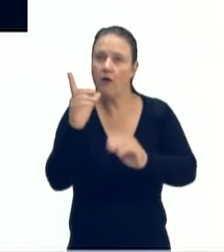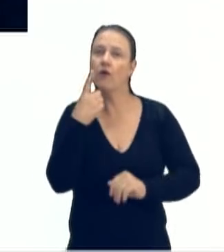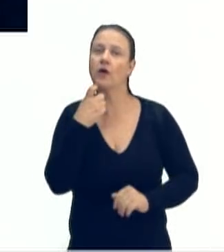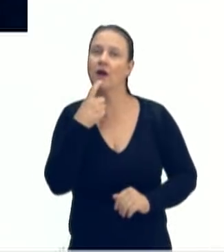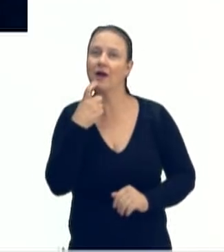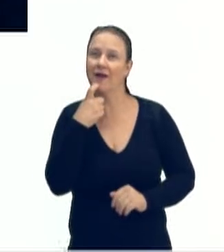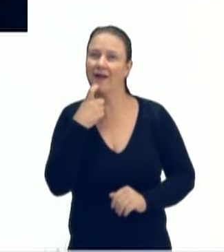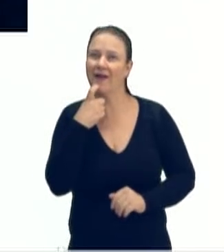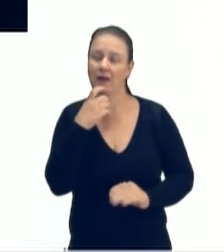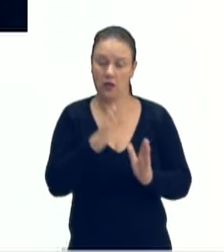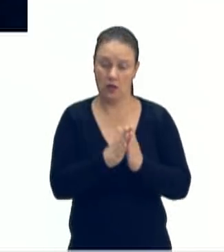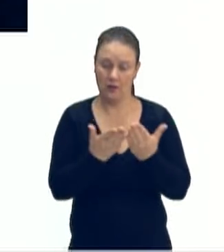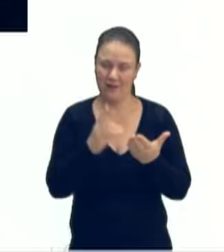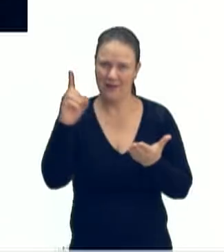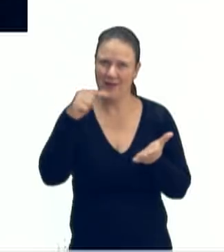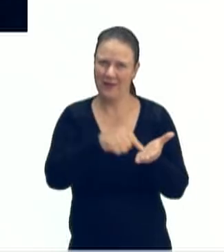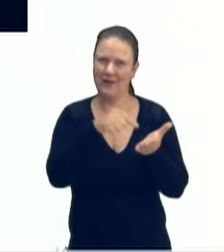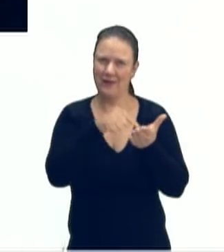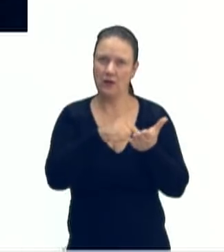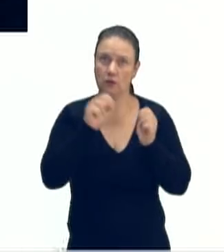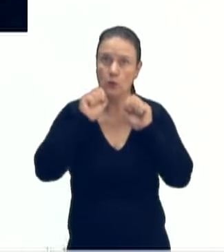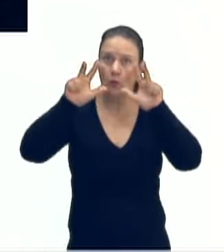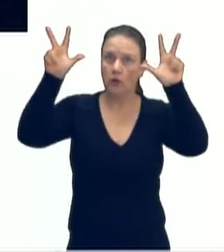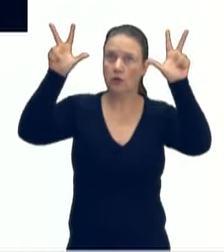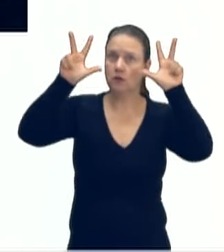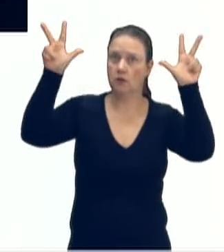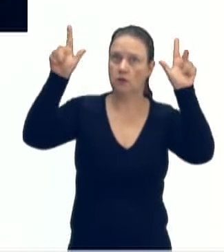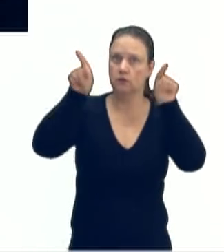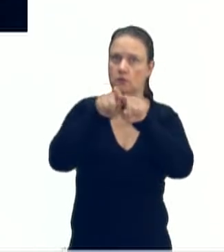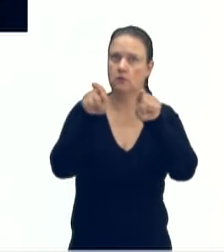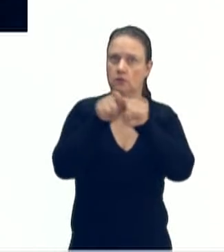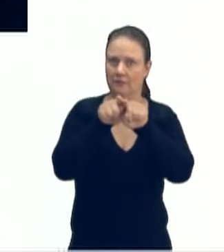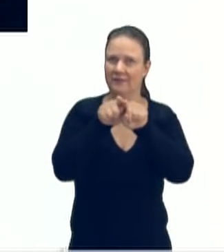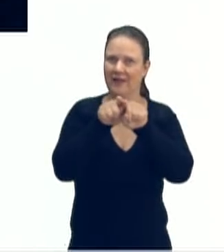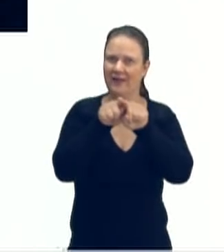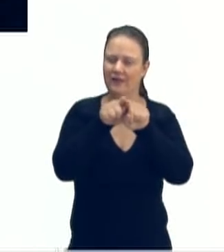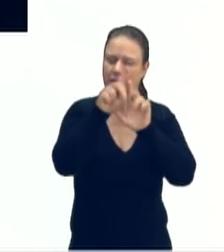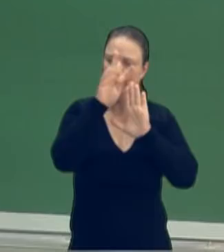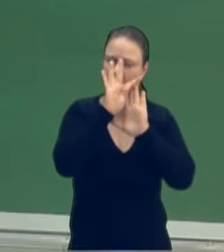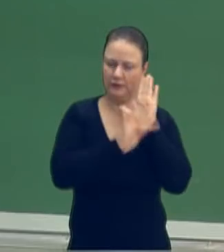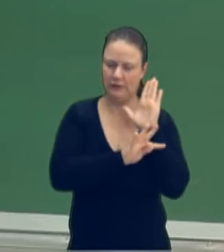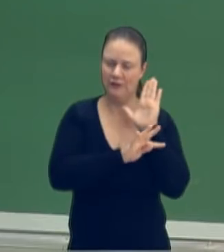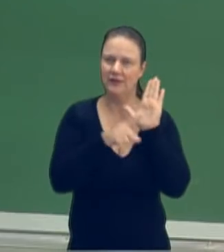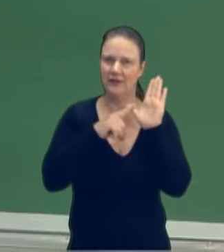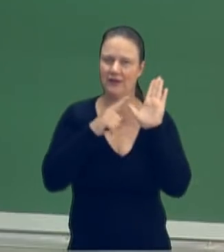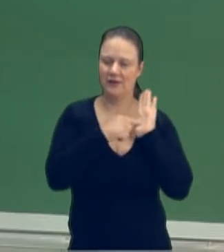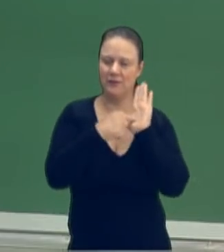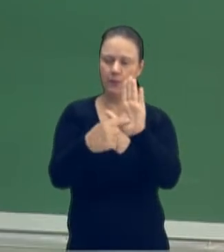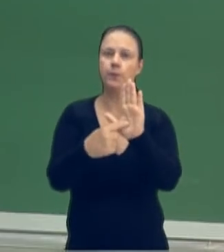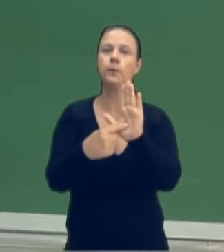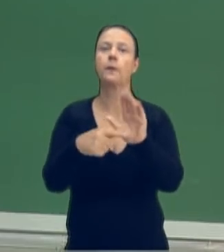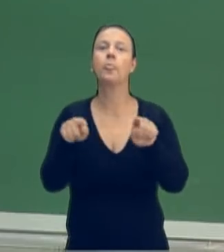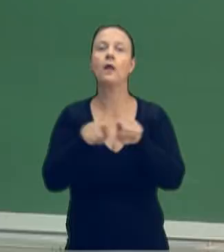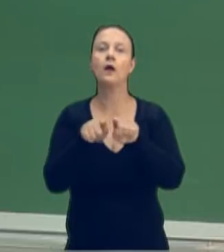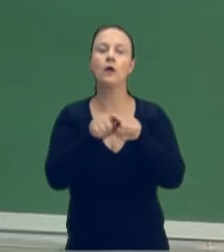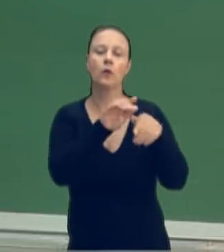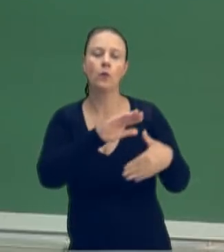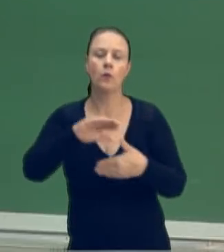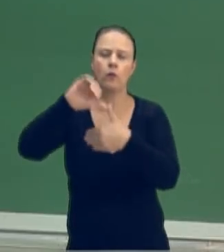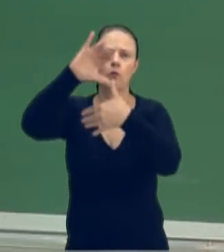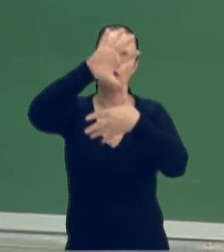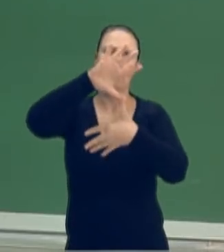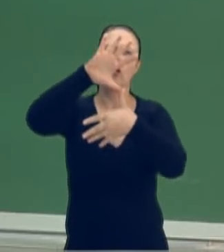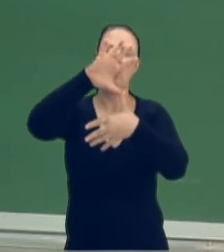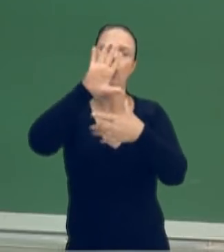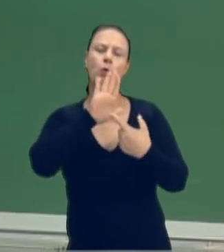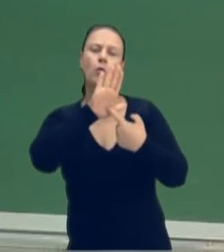de Moisés. E no outro lado, uma imagem, né, de mapa mais atual, mostrando